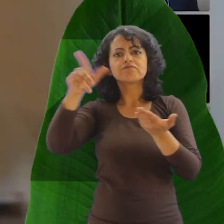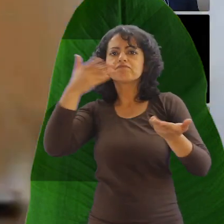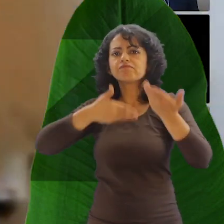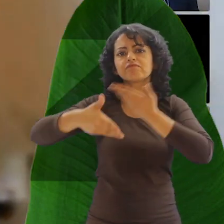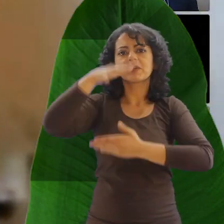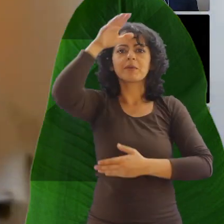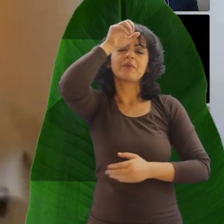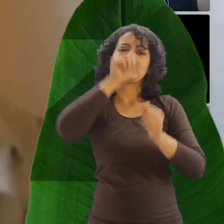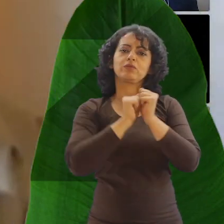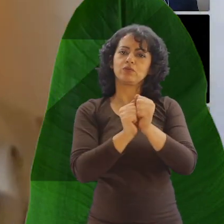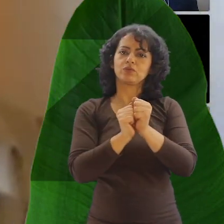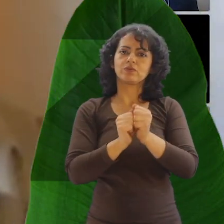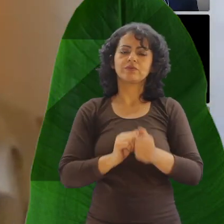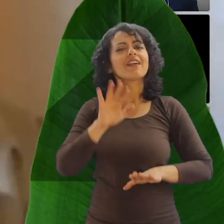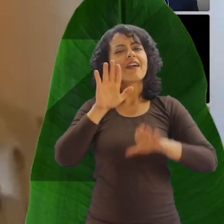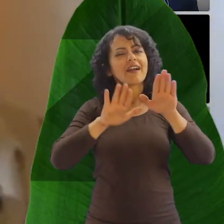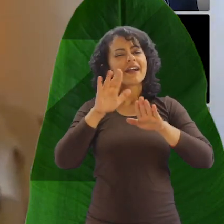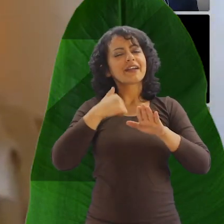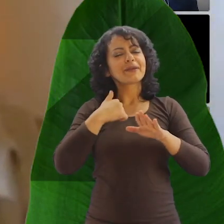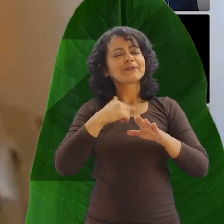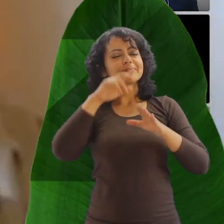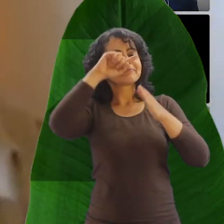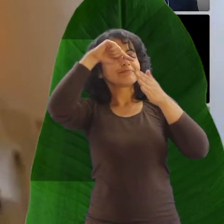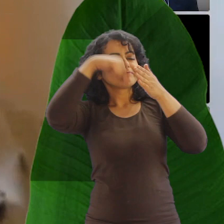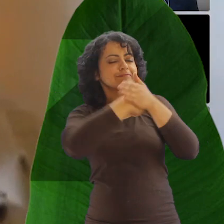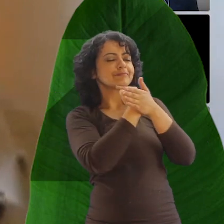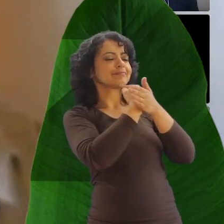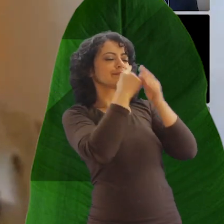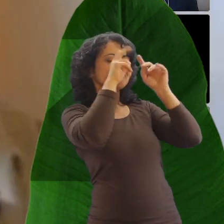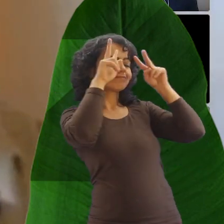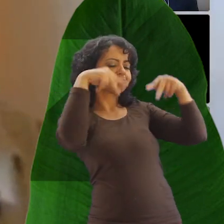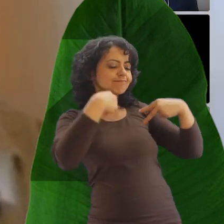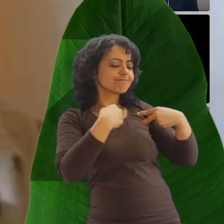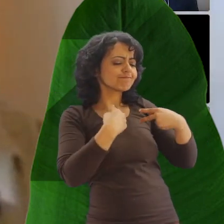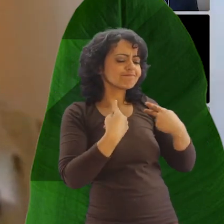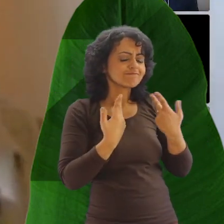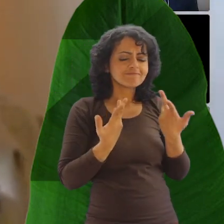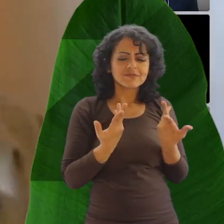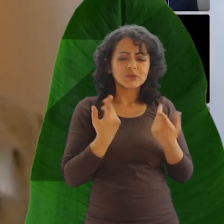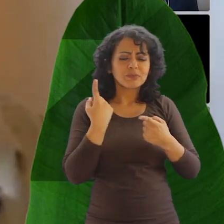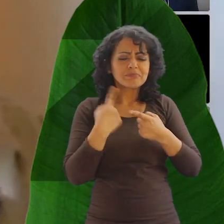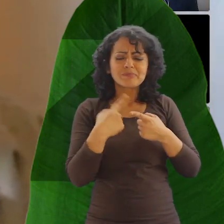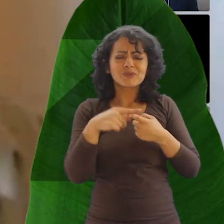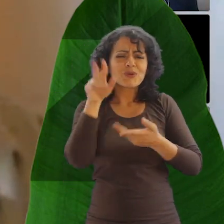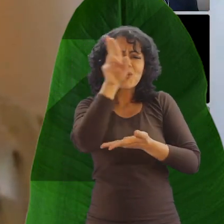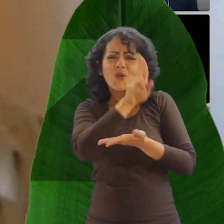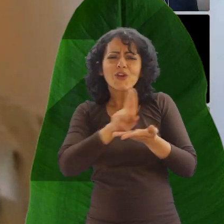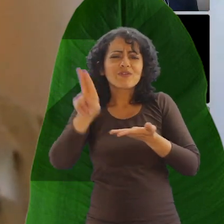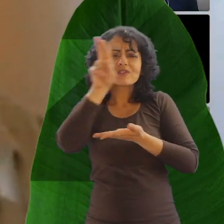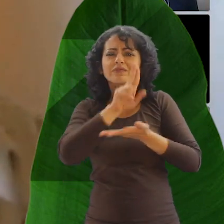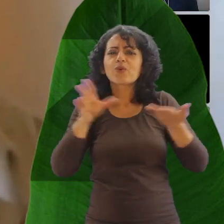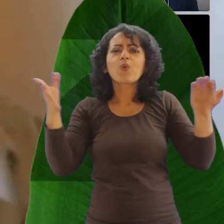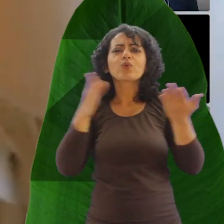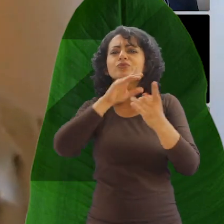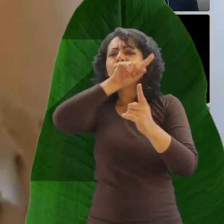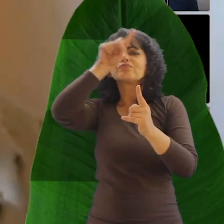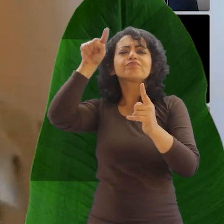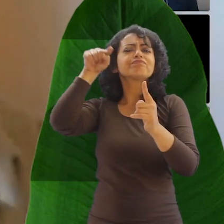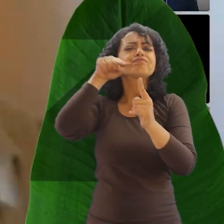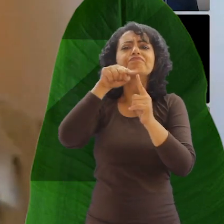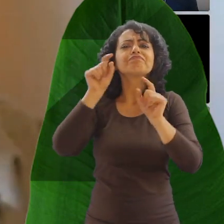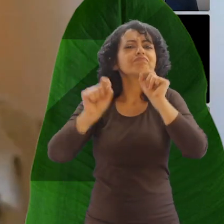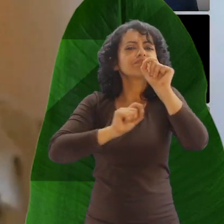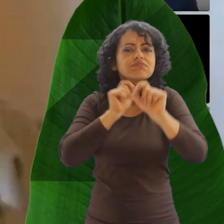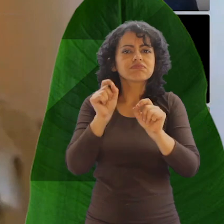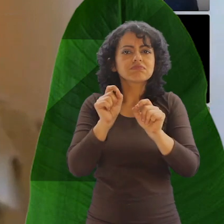me pergunto cada vez mais para que servem as universidades hoje. Porque isso eu